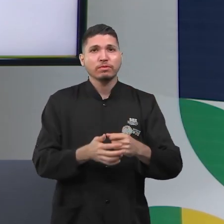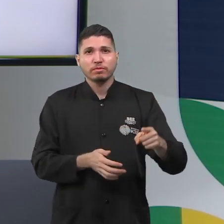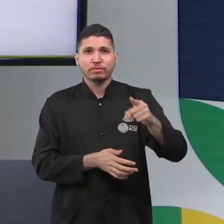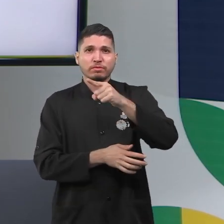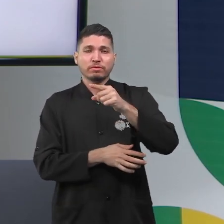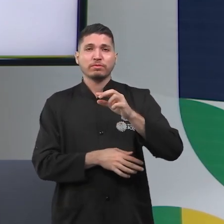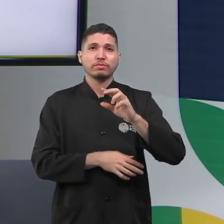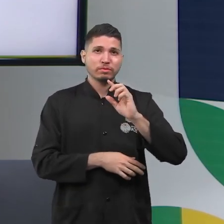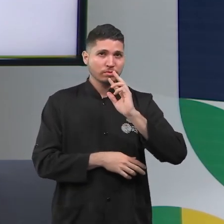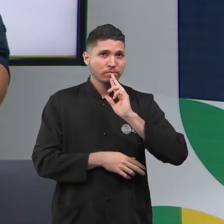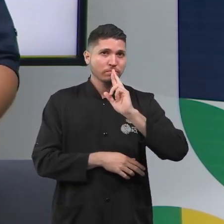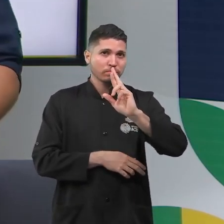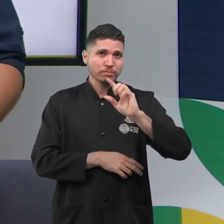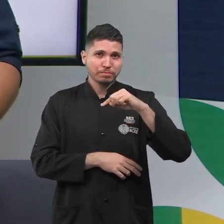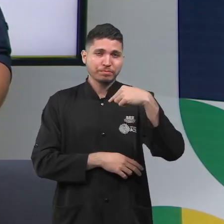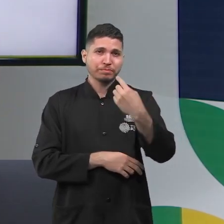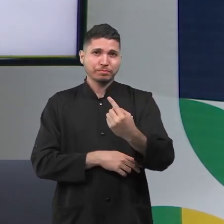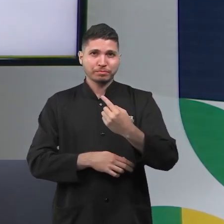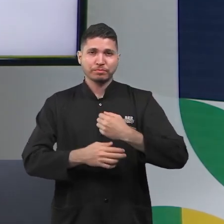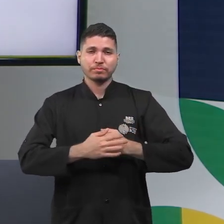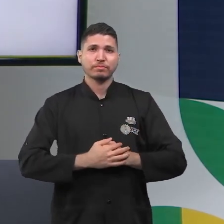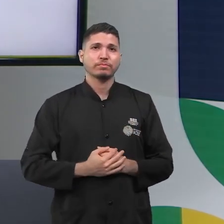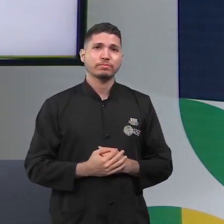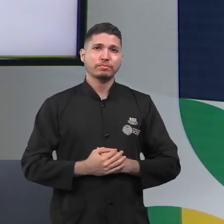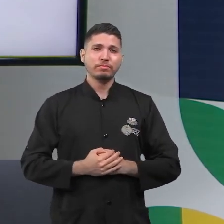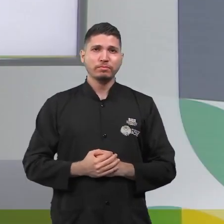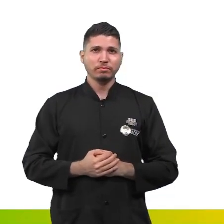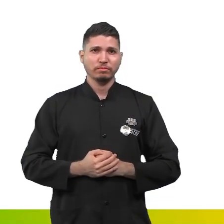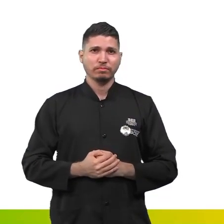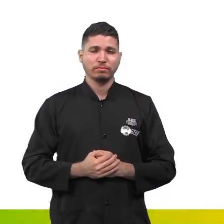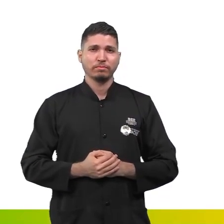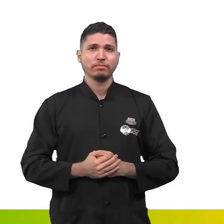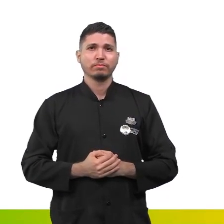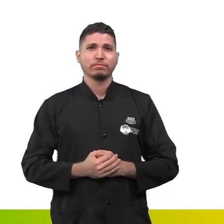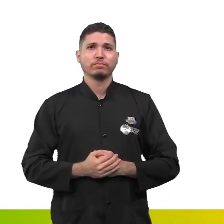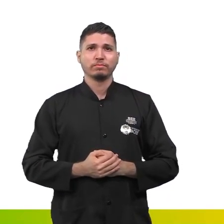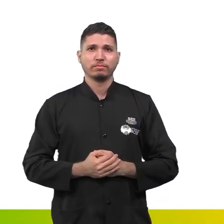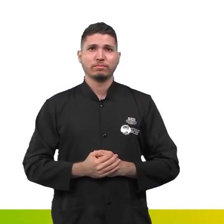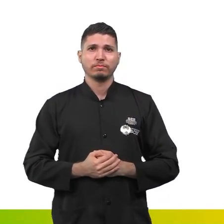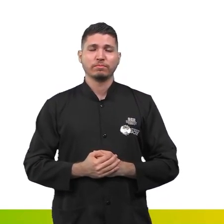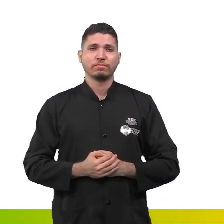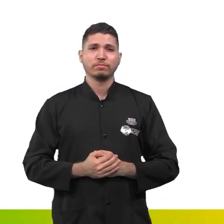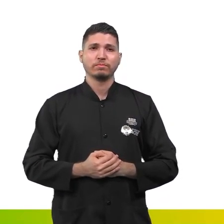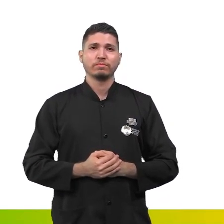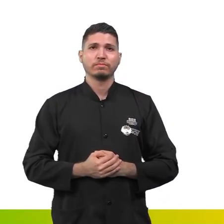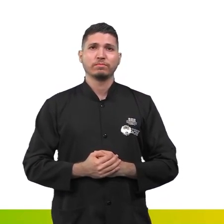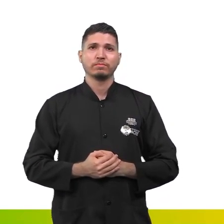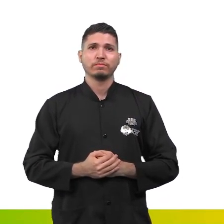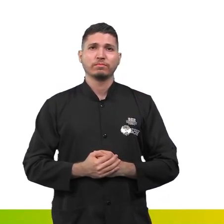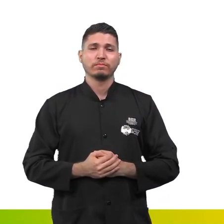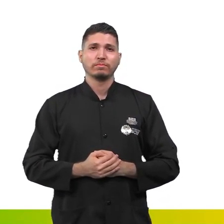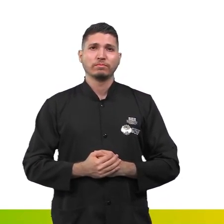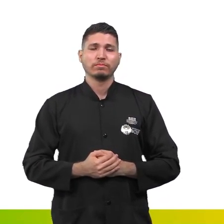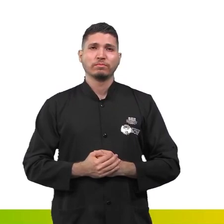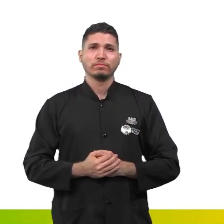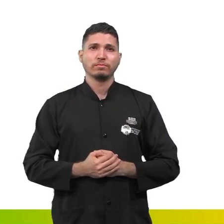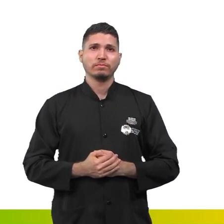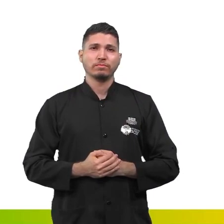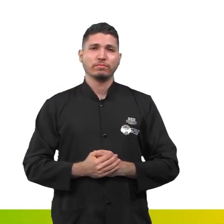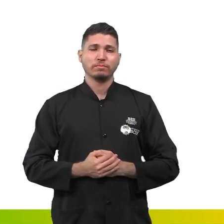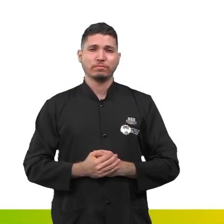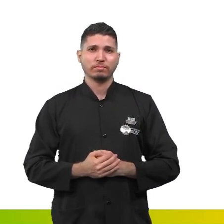plenamente. Olha só, pessoal, vamos começar por uma que é bem famosa, devido ao seu tamanho, não